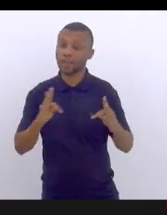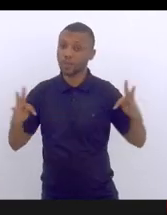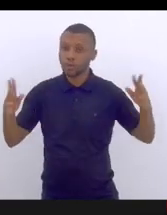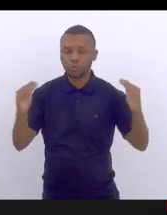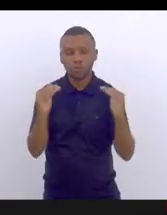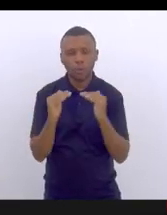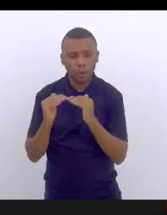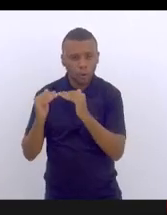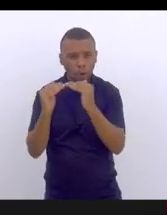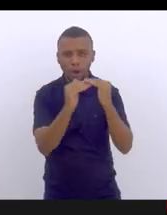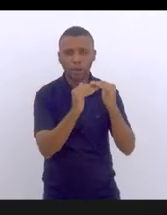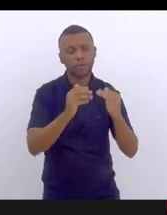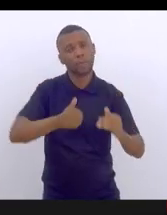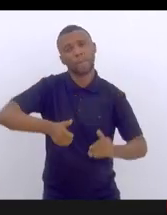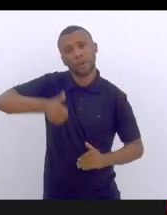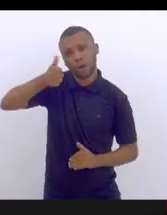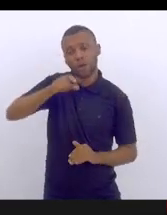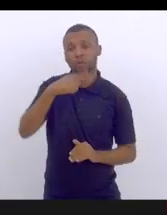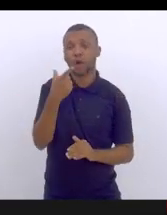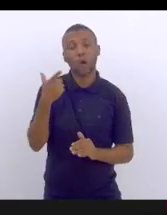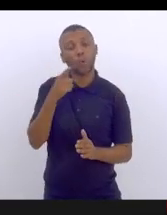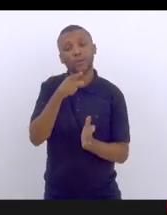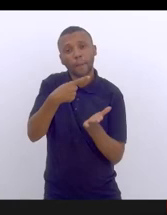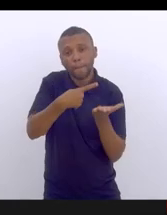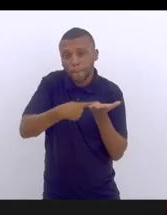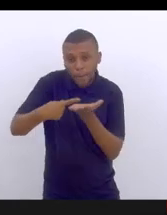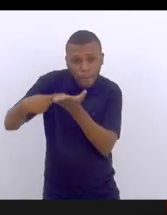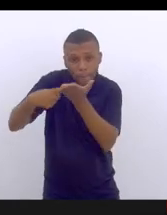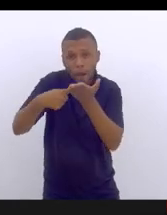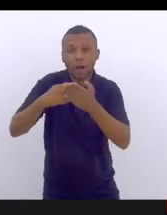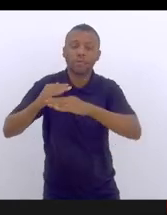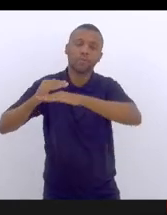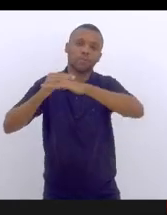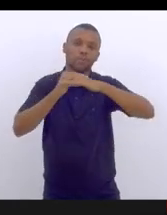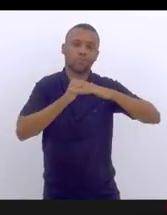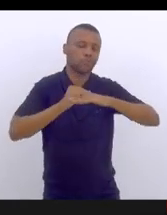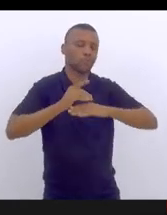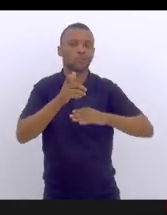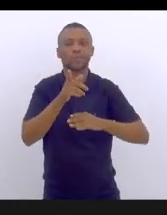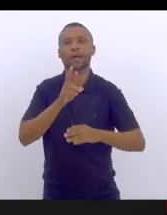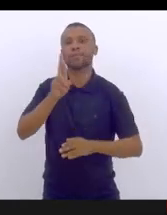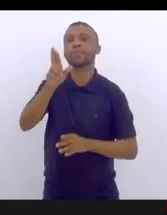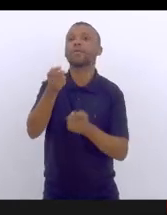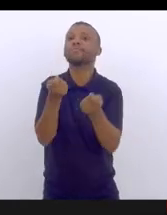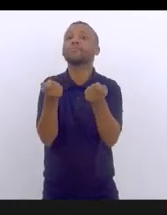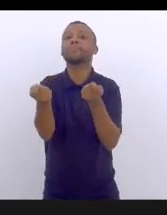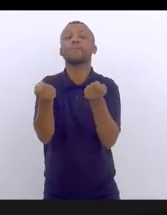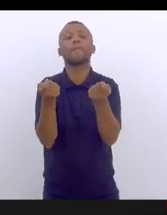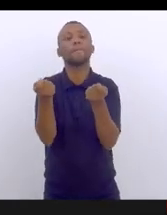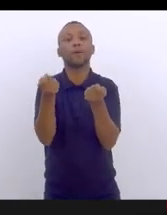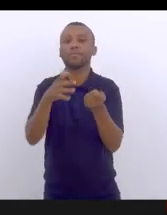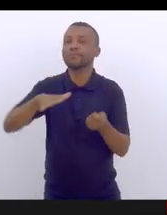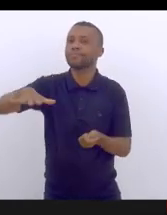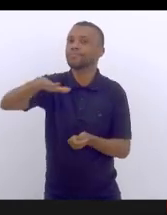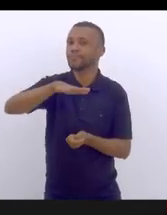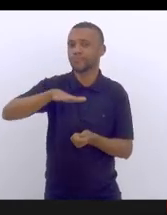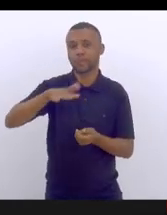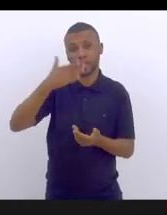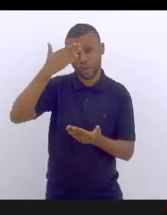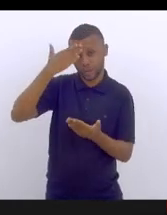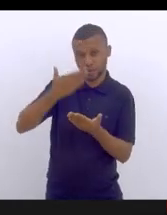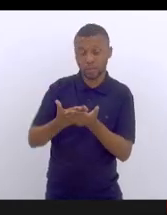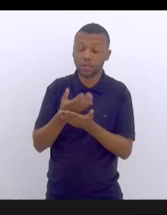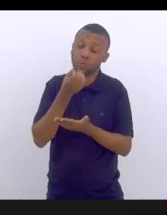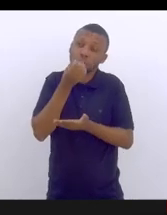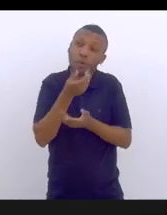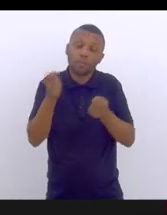que o melhor vai ser chegar nesse, com esse denominador comum que o senhor está intermediando aí, como sempre. Então, eu acho que está num bom tom,